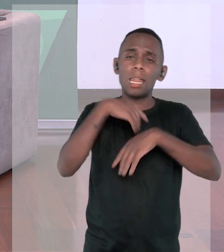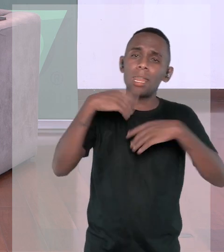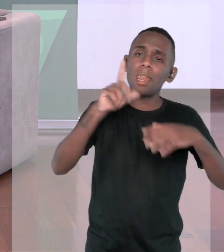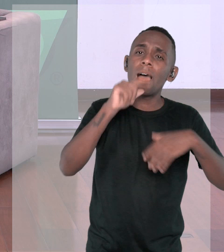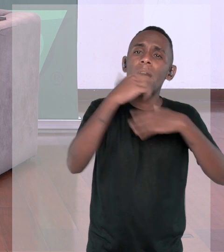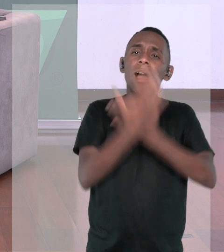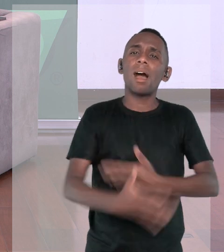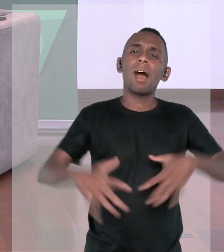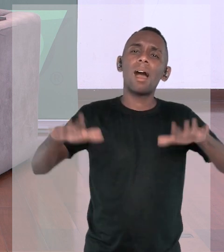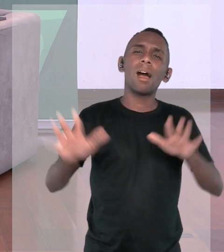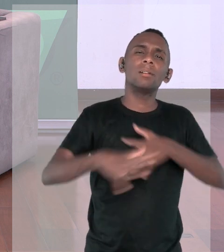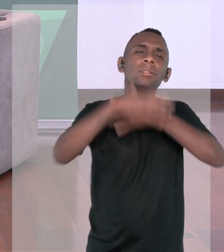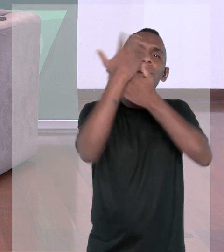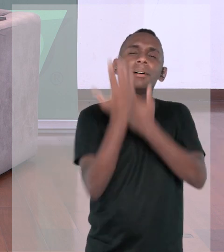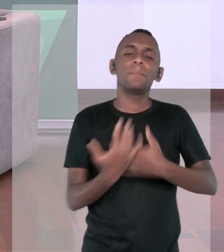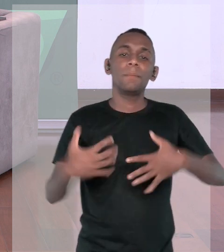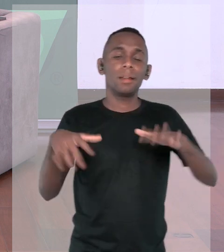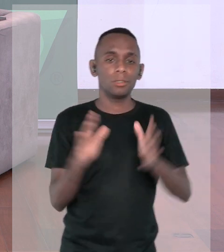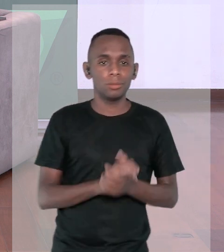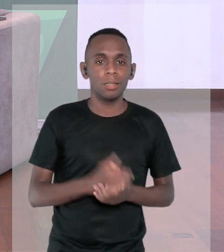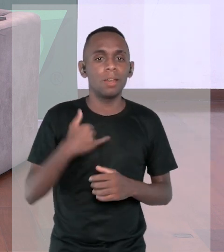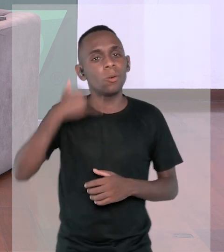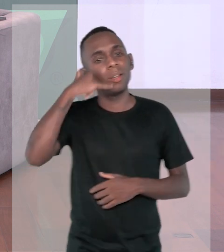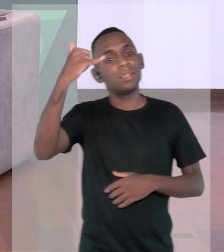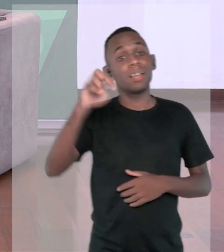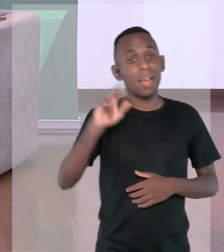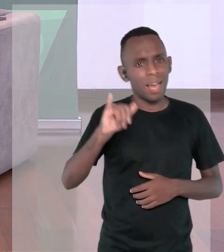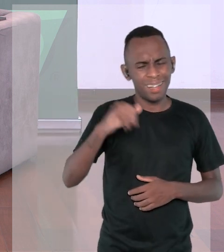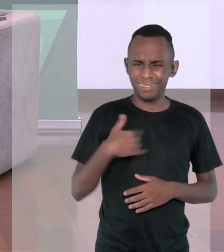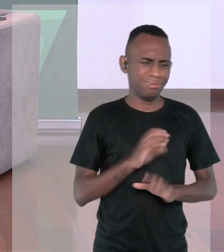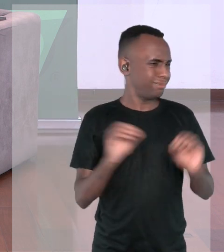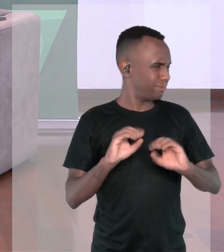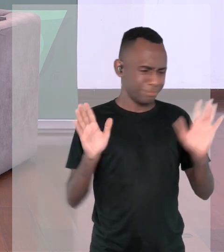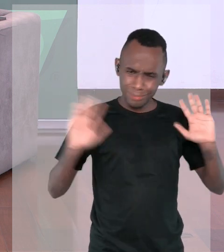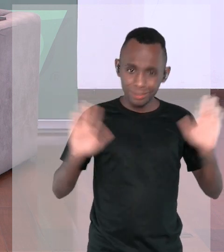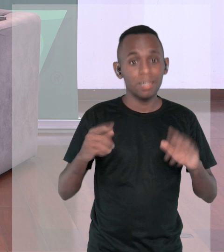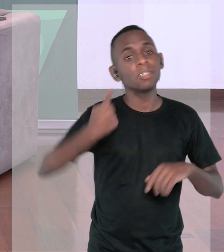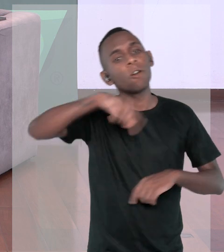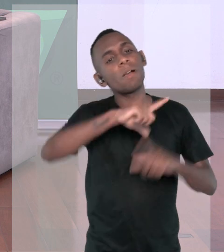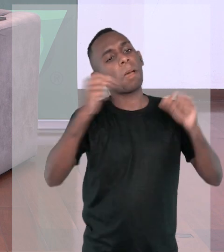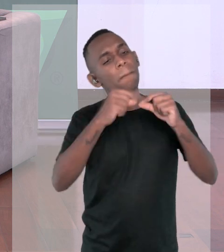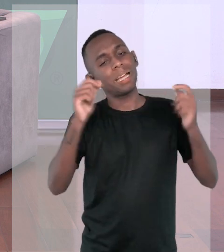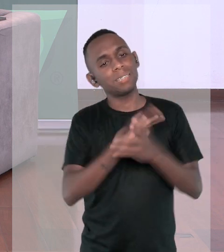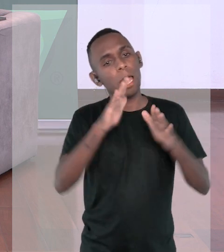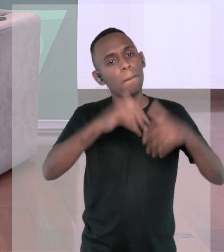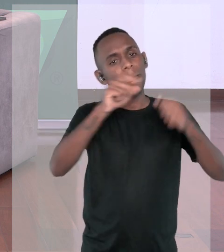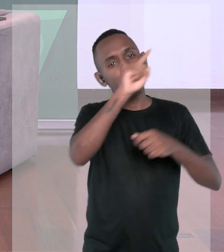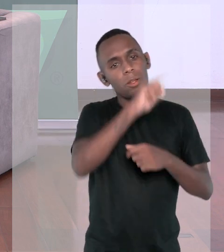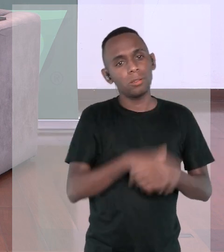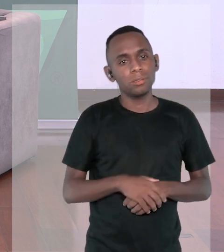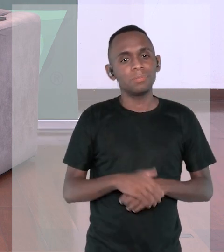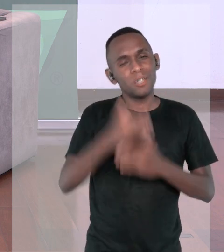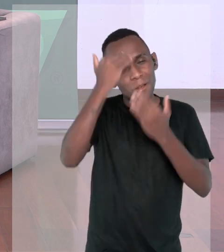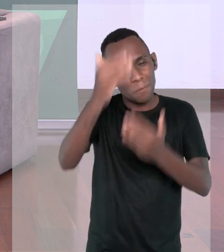onda ir e voltar. Aí eu ligava para a Rai. Rai, isso aqui não está prestando, não. Então vai para Brasília. Melhor fazer assim. Muito